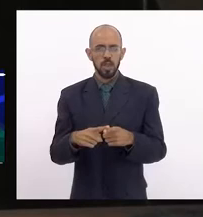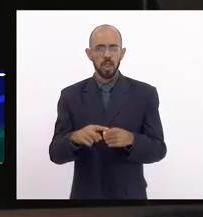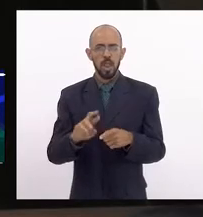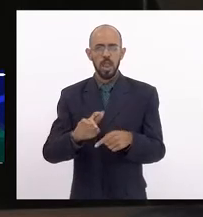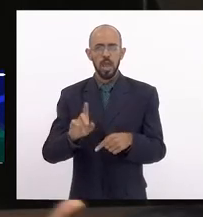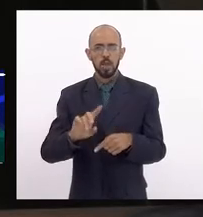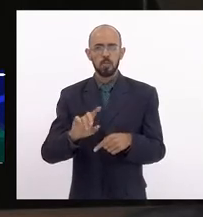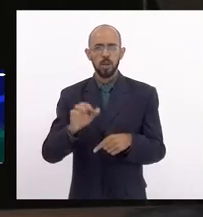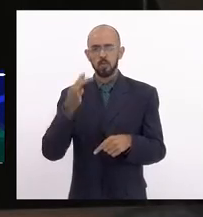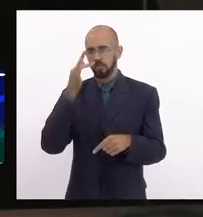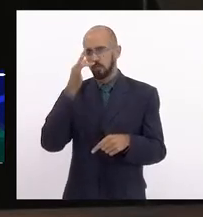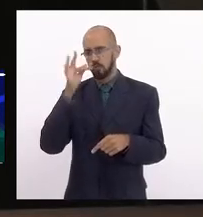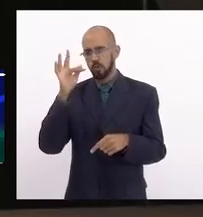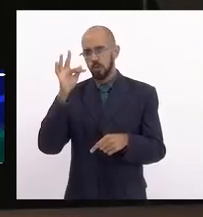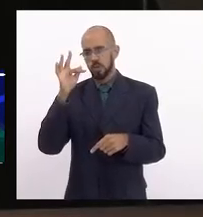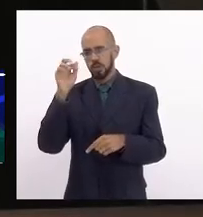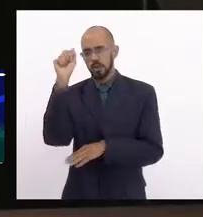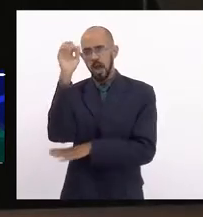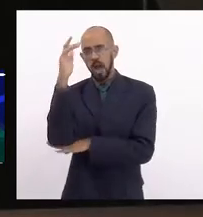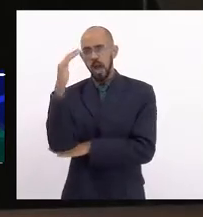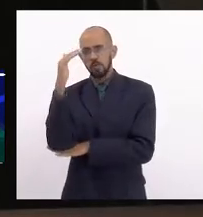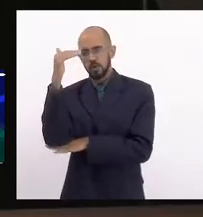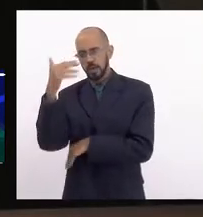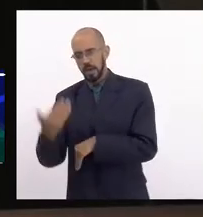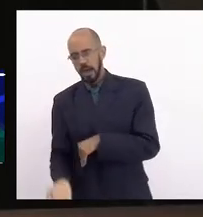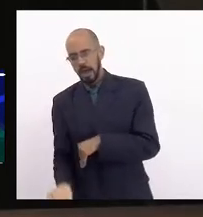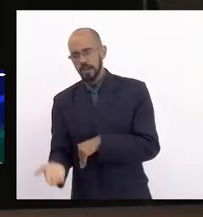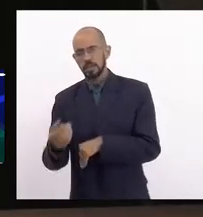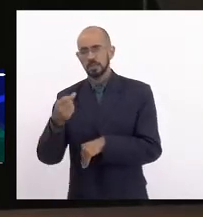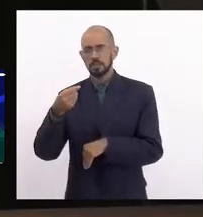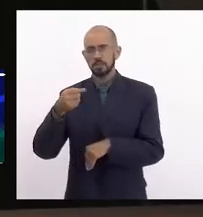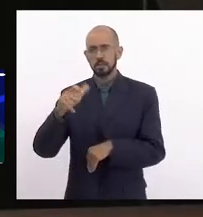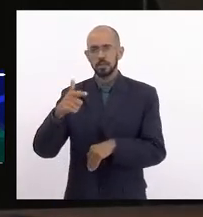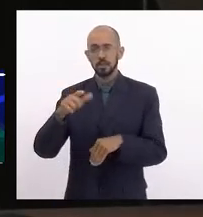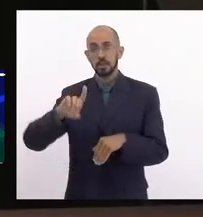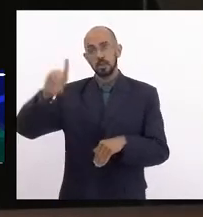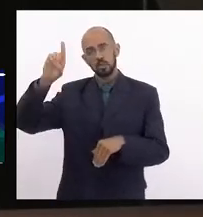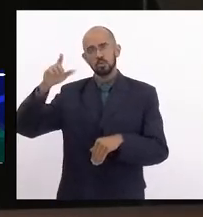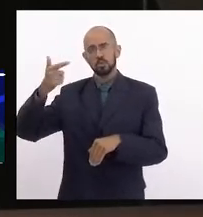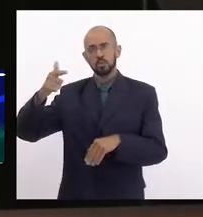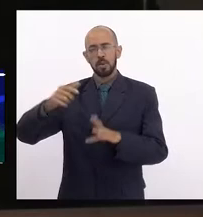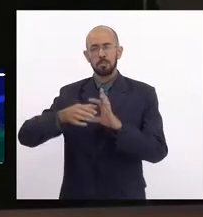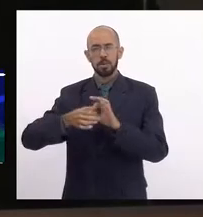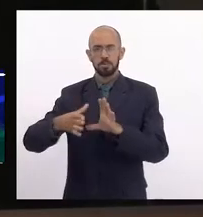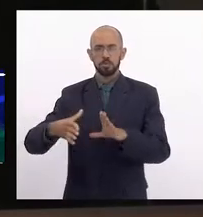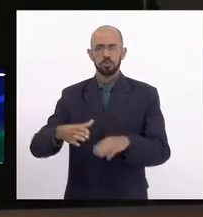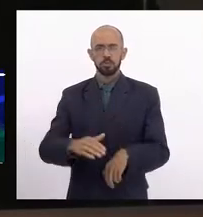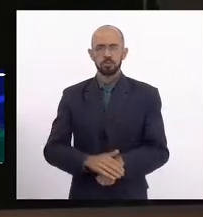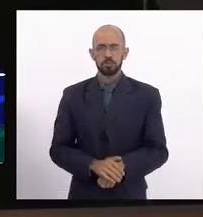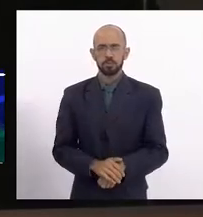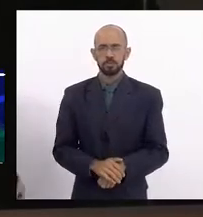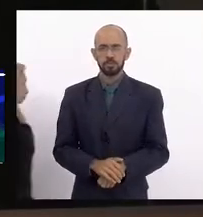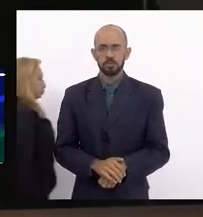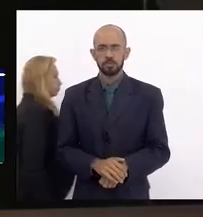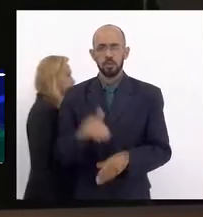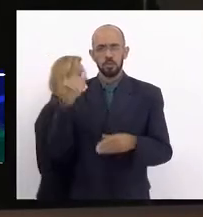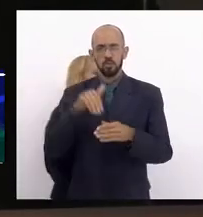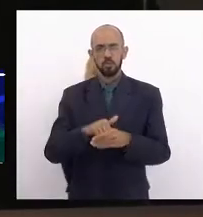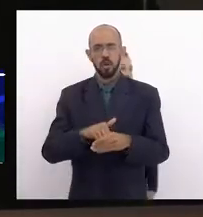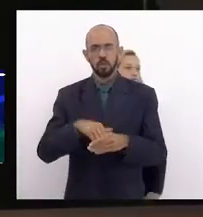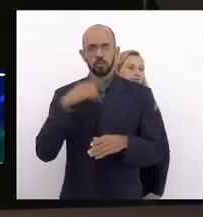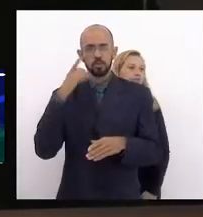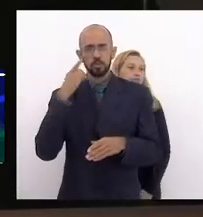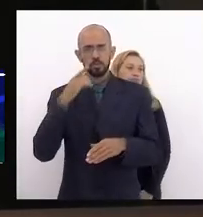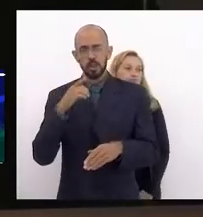Cai sem a permissão de Deus pode ter certeza o que o voto do deputado estadual